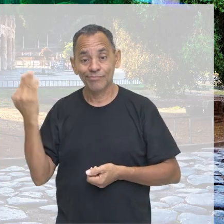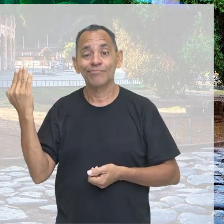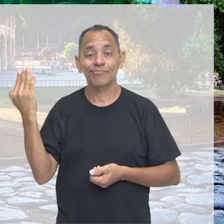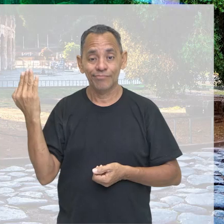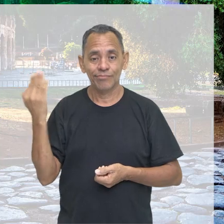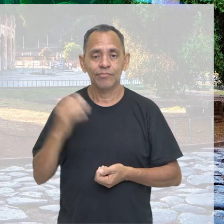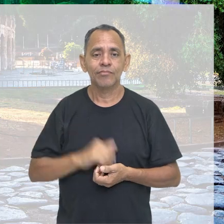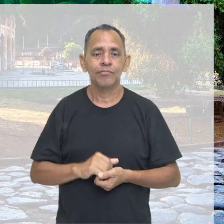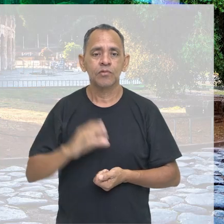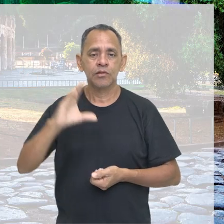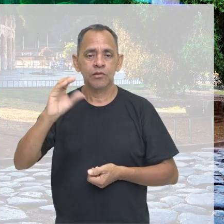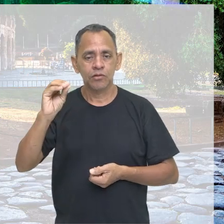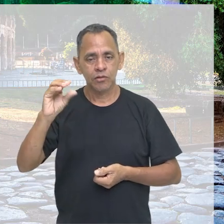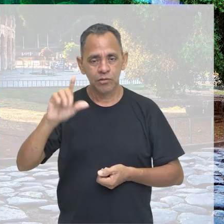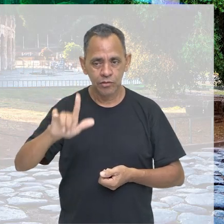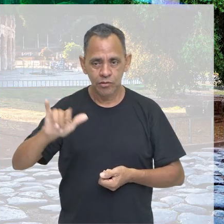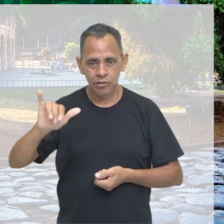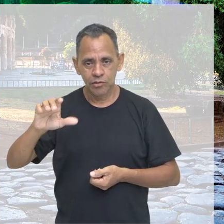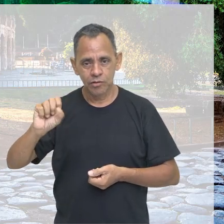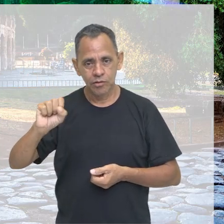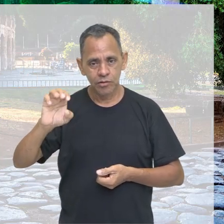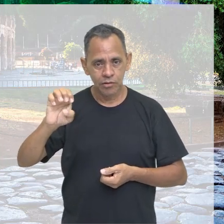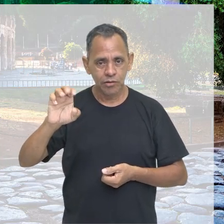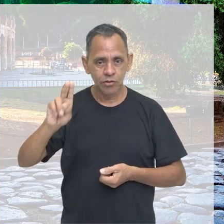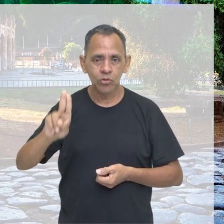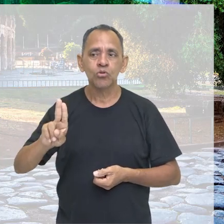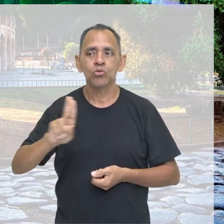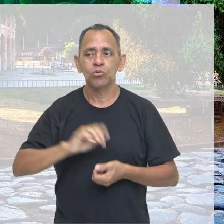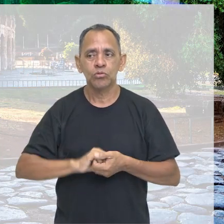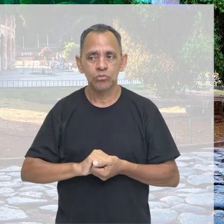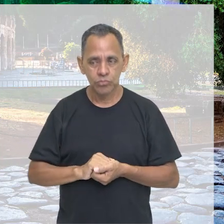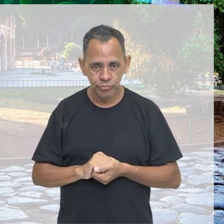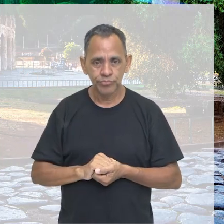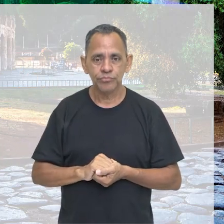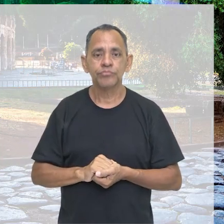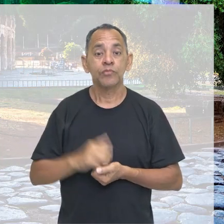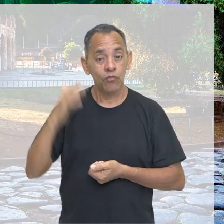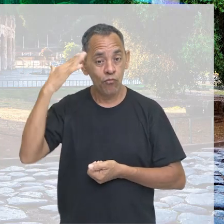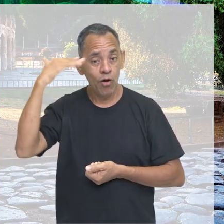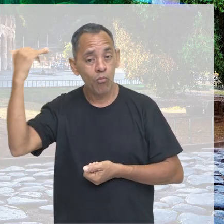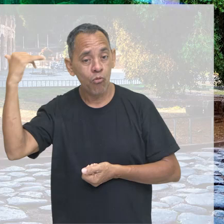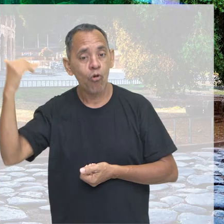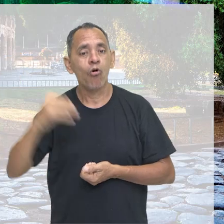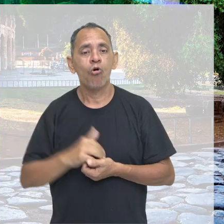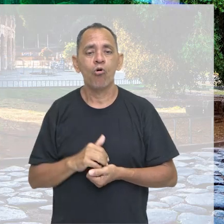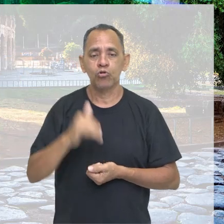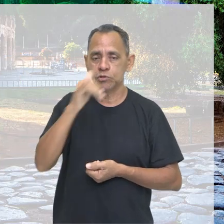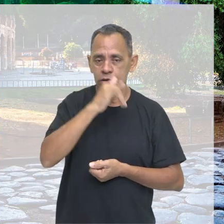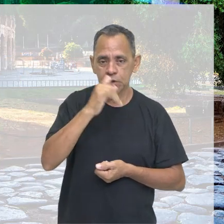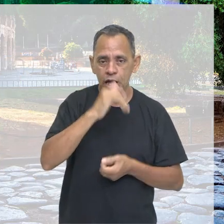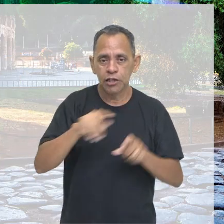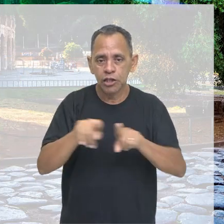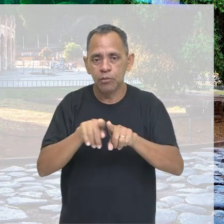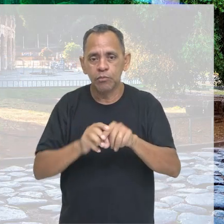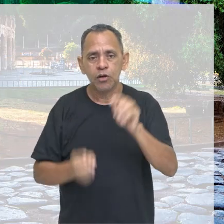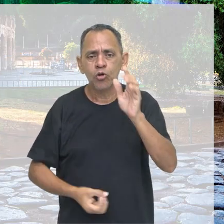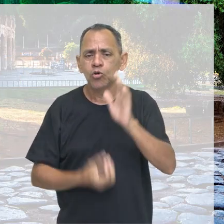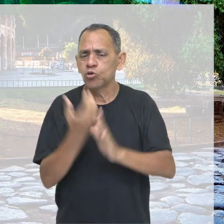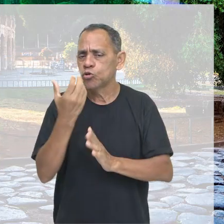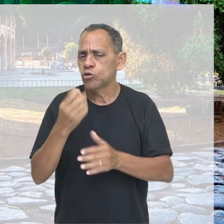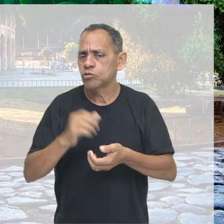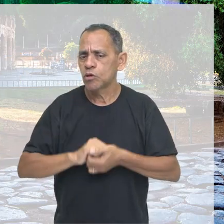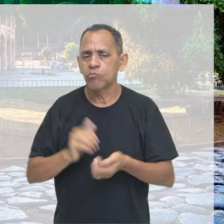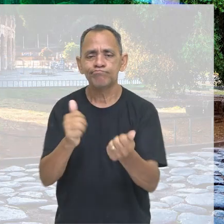um monumento italiano. Então, o fascismo ele vai surgir no contexto de uma crise